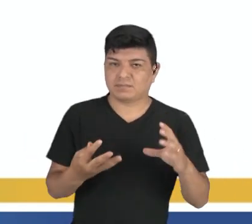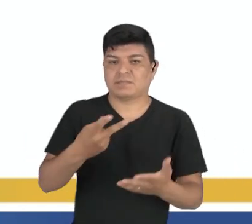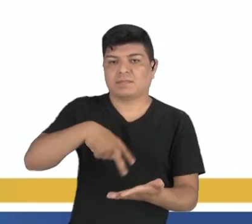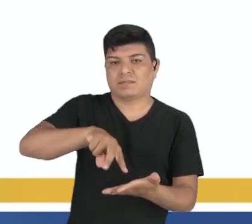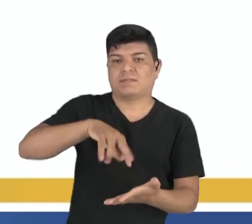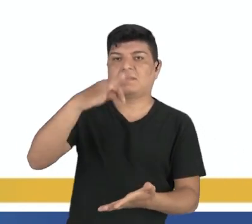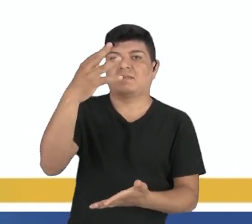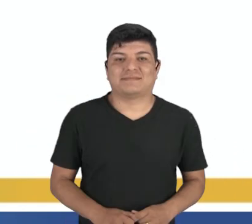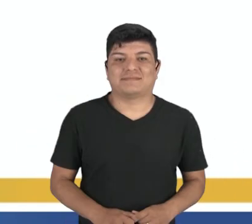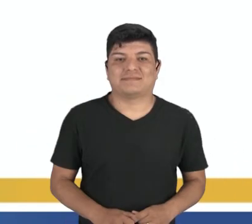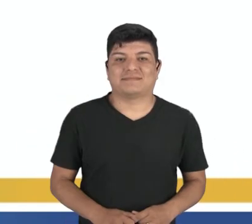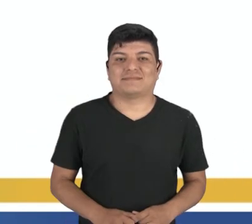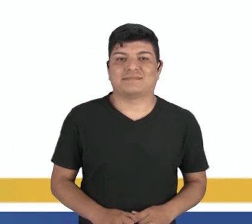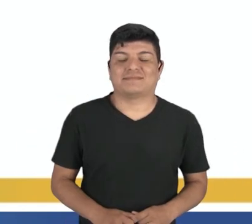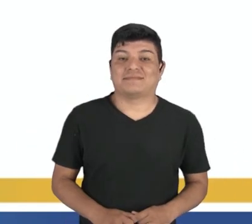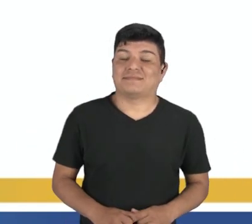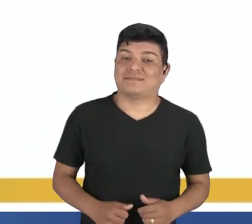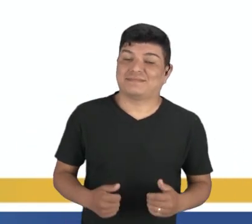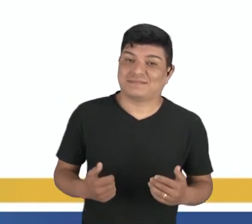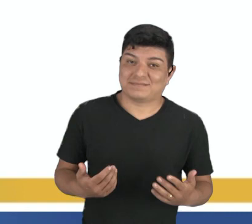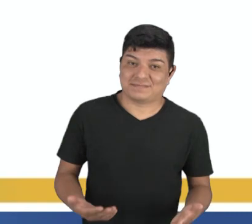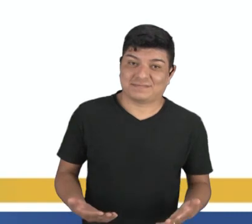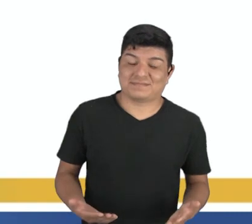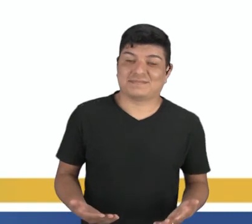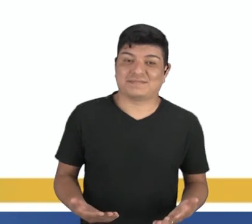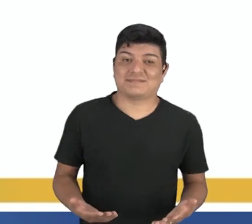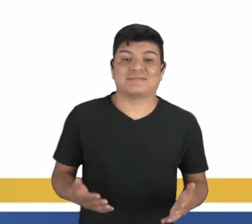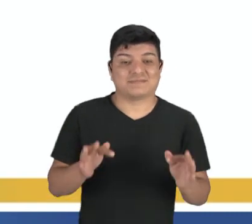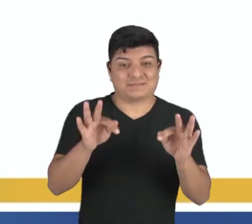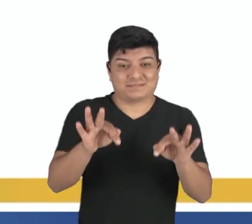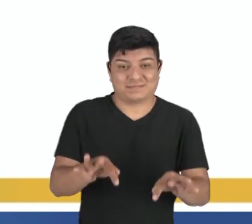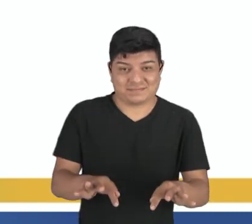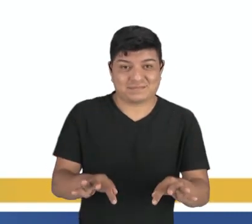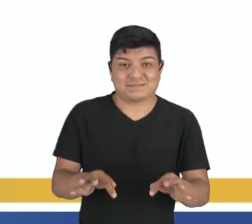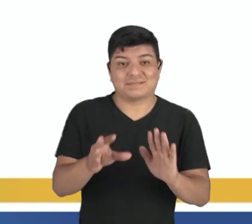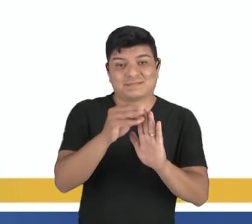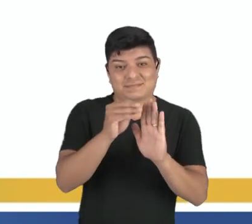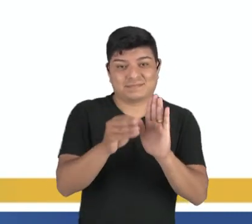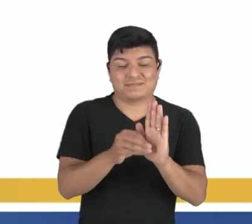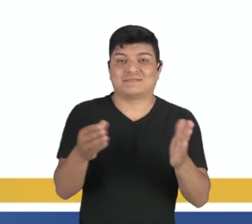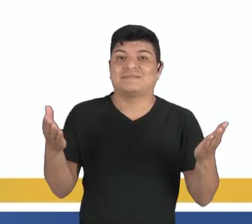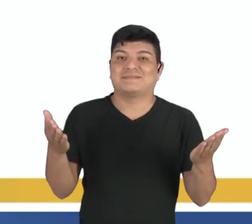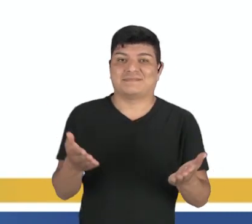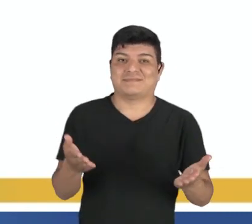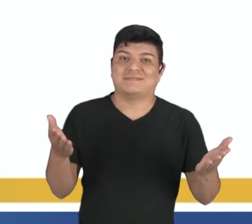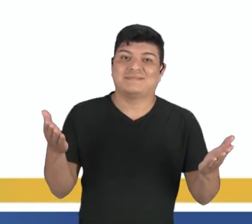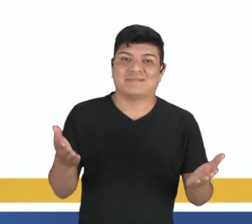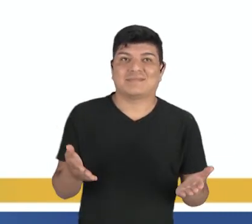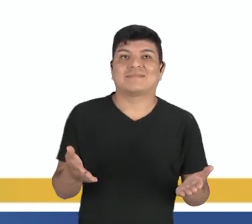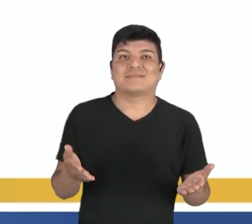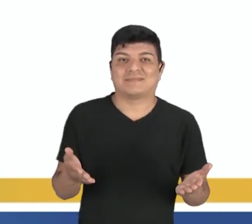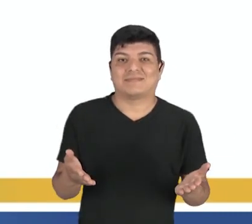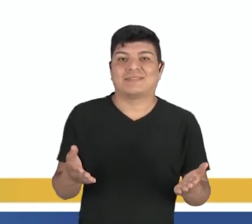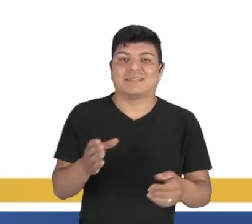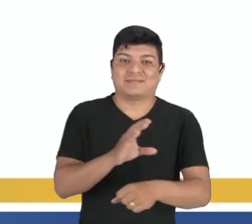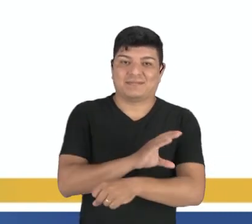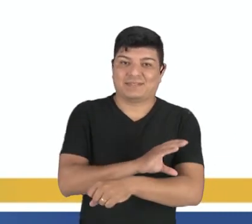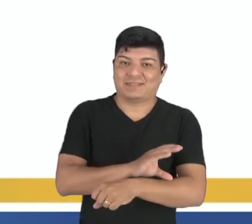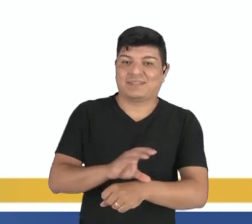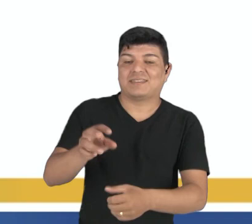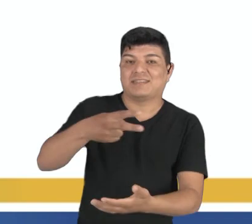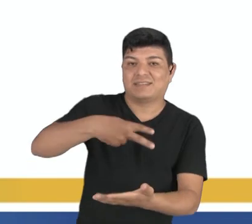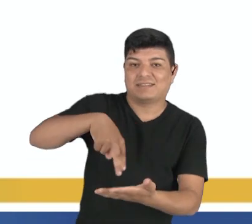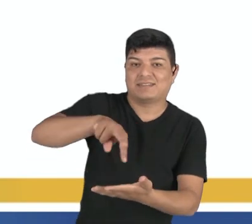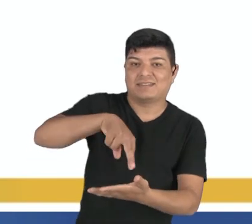danças africanas. Bom, pessoal, dessa forma, então, finalizamos o nosso conteúdo de hoje, falando um pouquinho sobre a cultura das